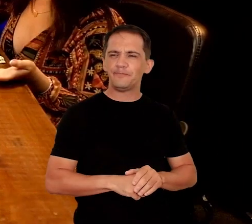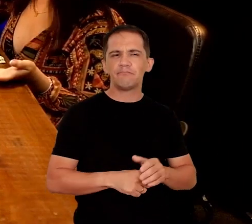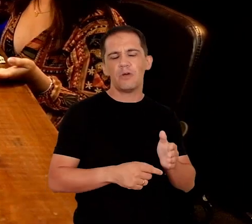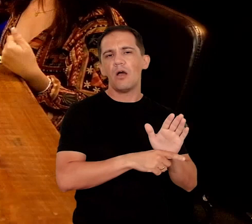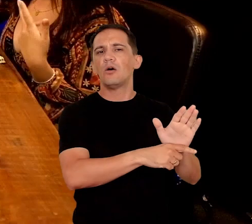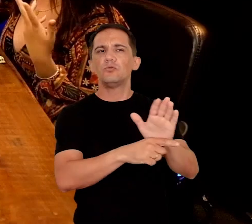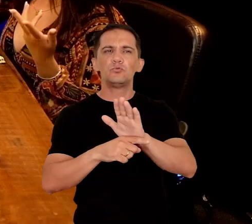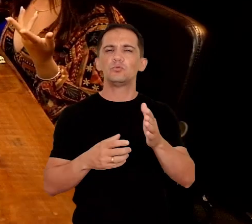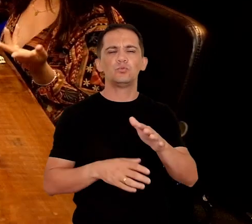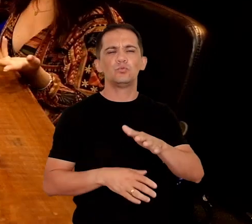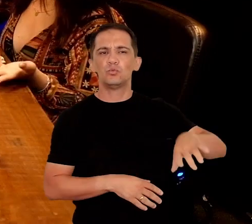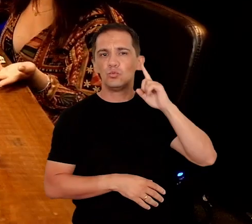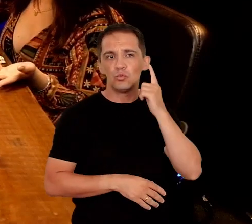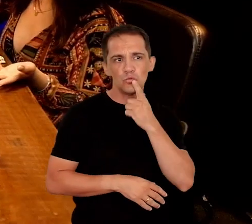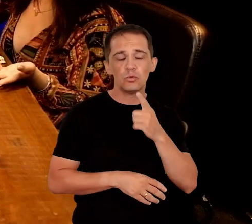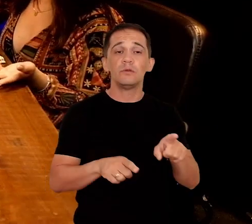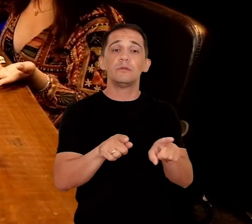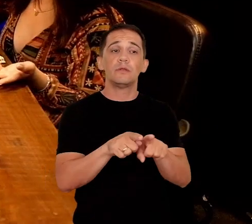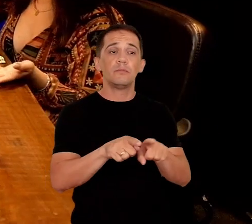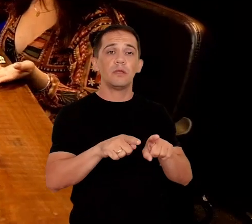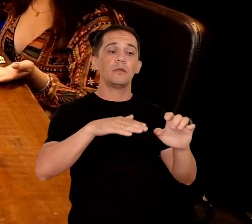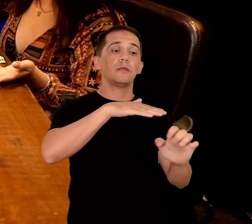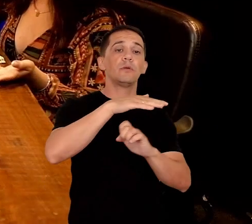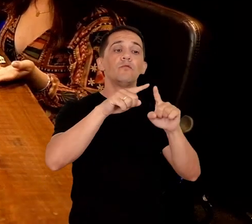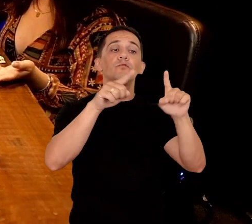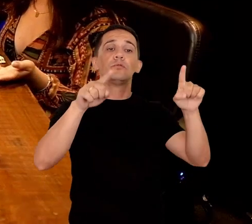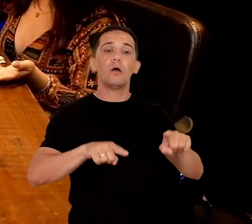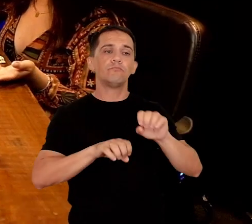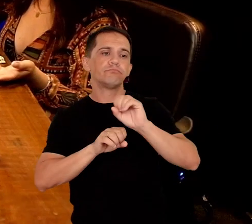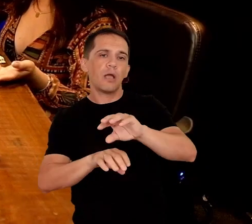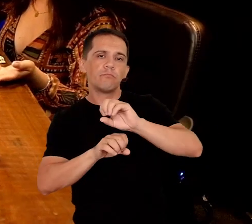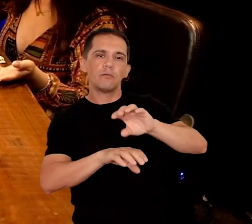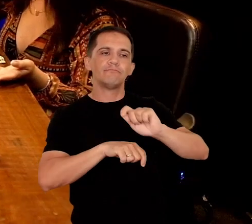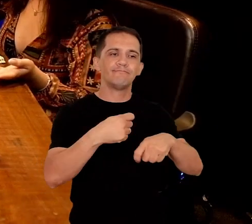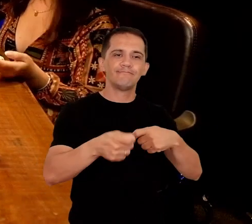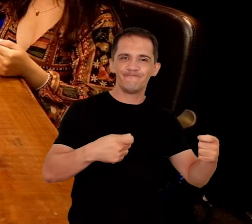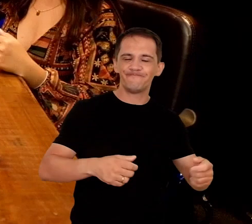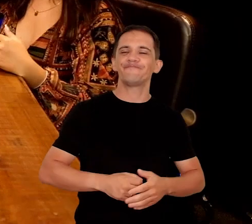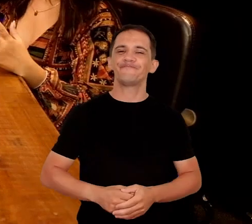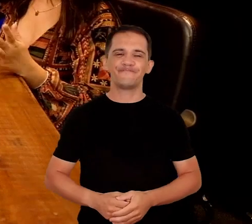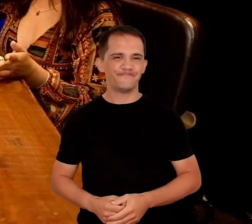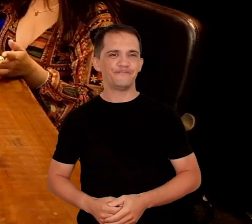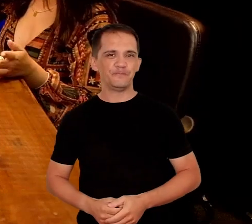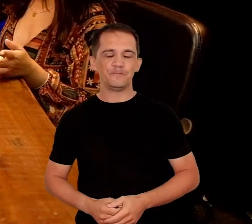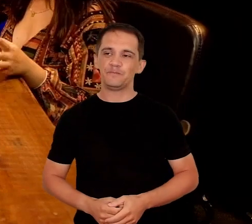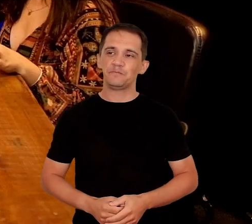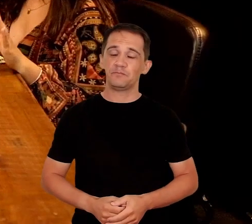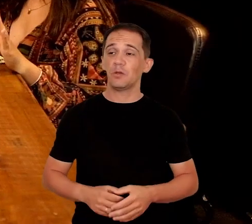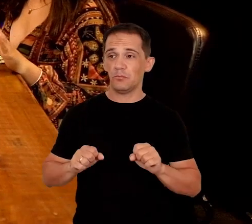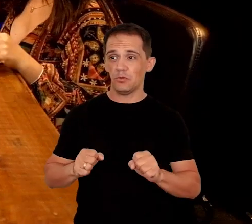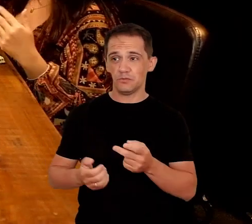para... acho que... Em geral, os surdos, né? Ensinar os funcionários de empresas também. Funcionários também. Então, fazem vários trabalhos,